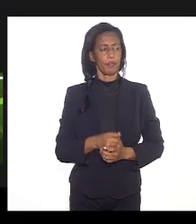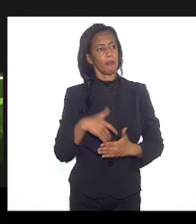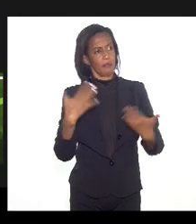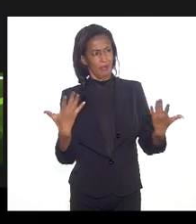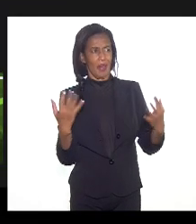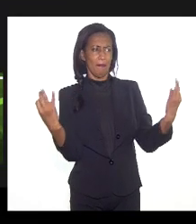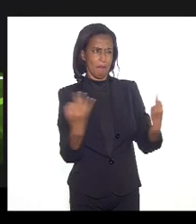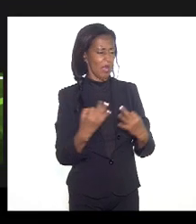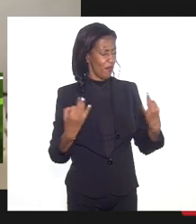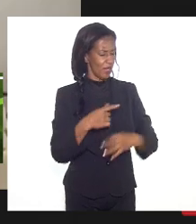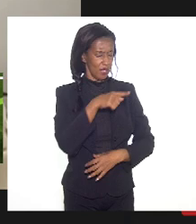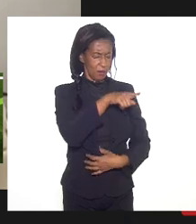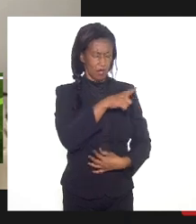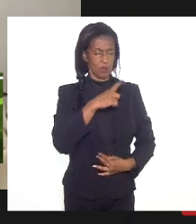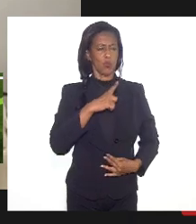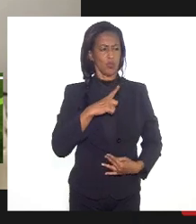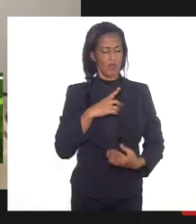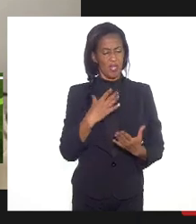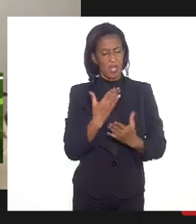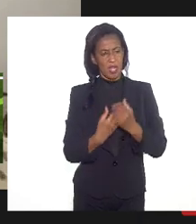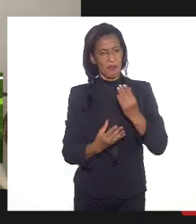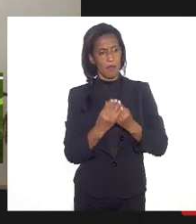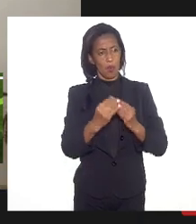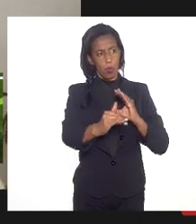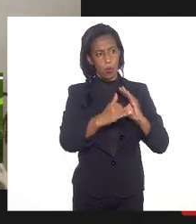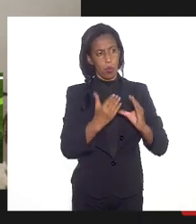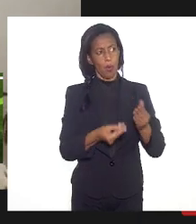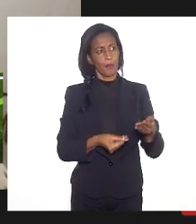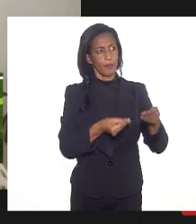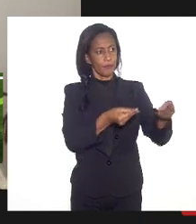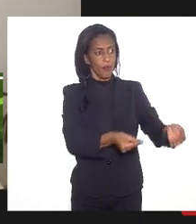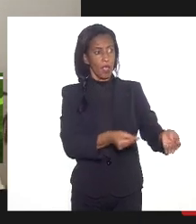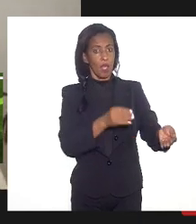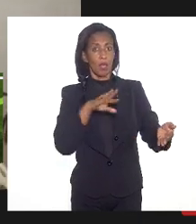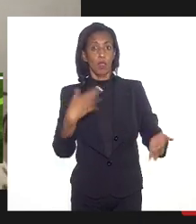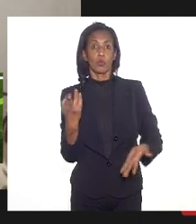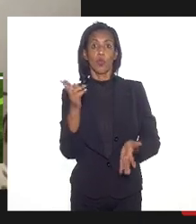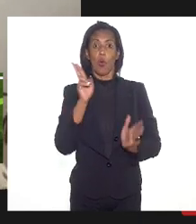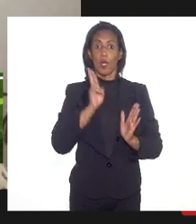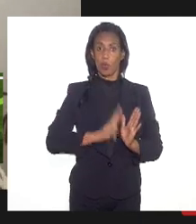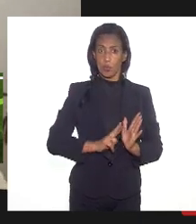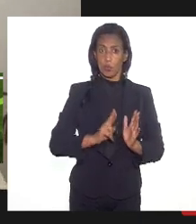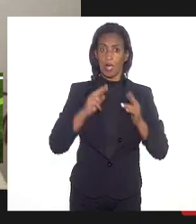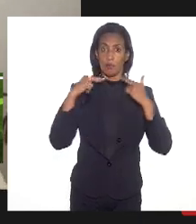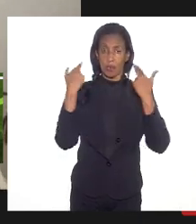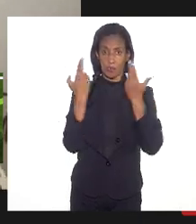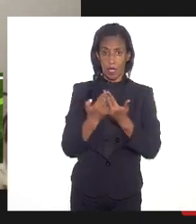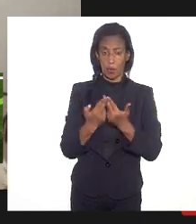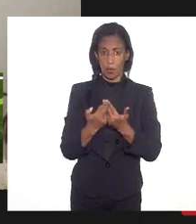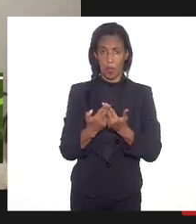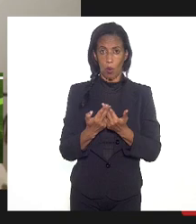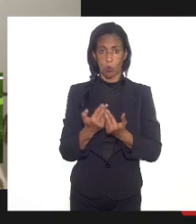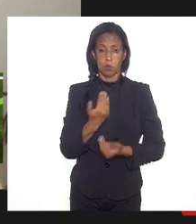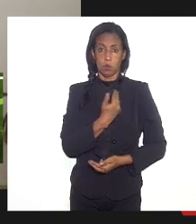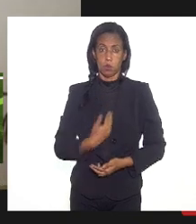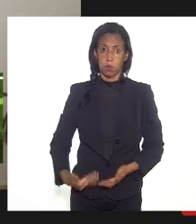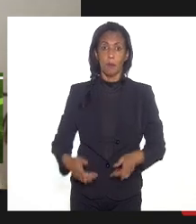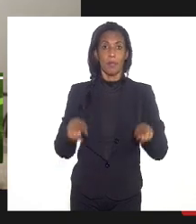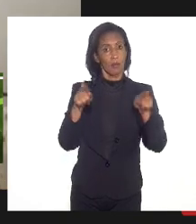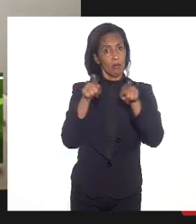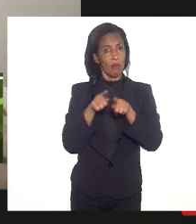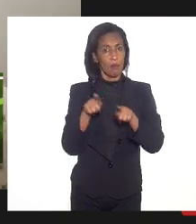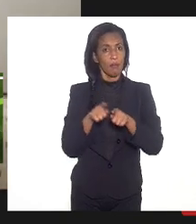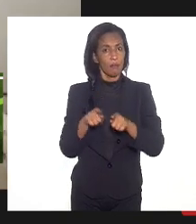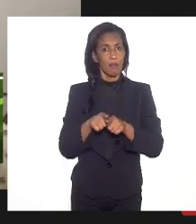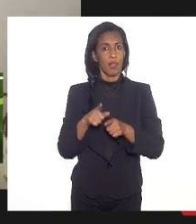Perfeitamente, senhor Sérgio. O senhor terá em mãos não só o resultado dessa audiência pública, como terá